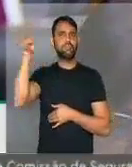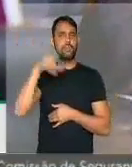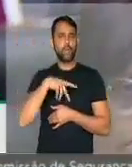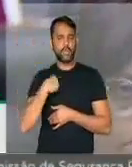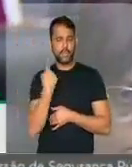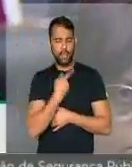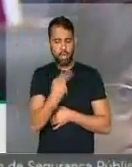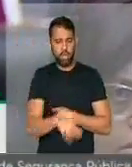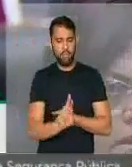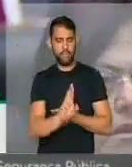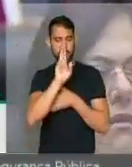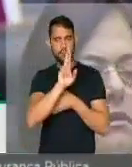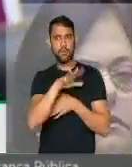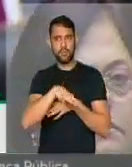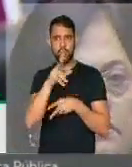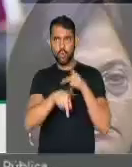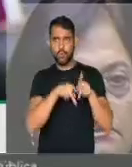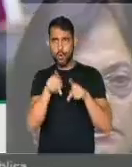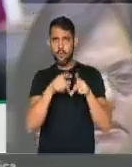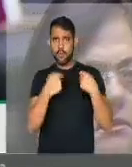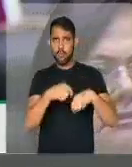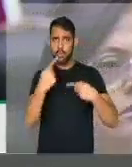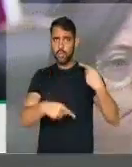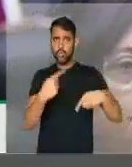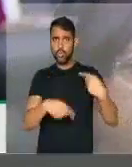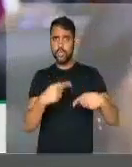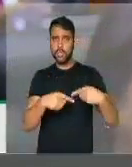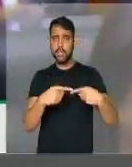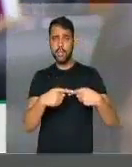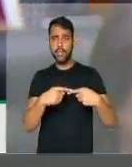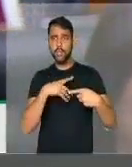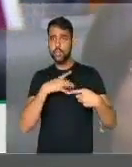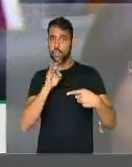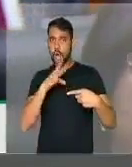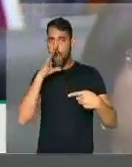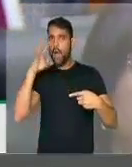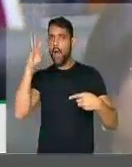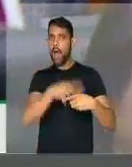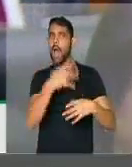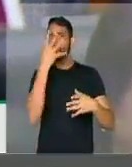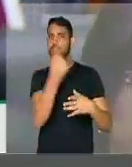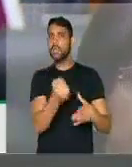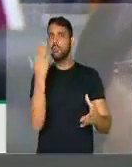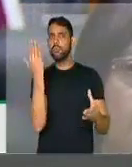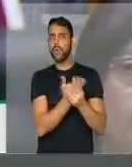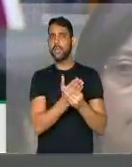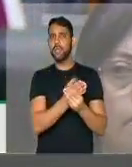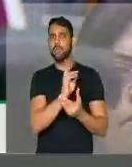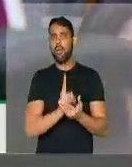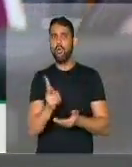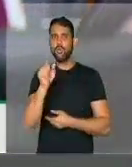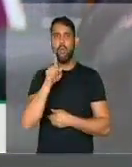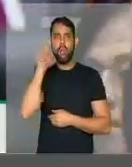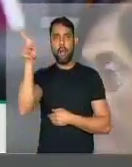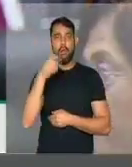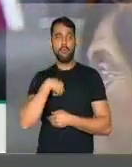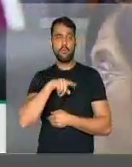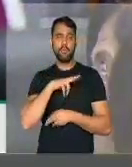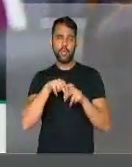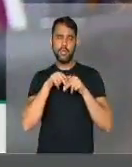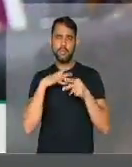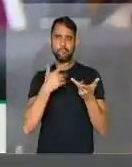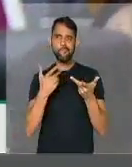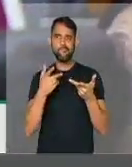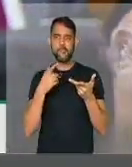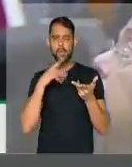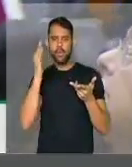do povo não jurídicos, temos que apreciar as acusações, os fatos. E em relação a essa denúncia, senhor